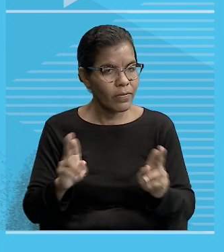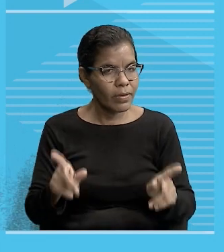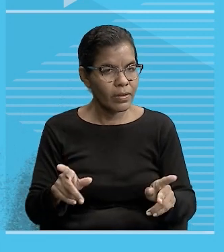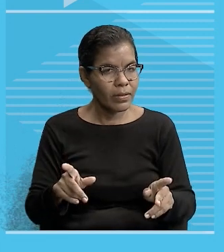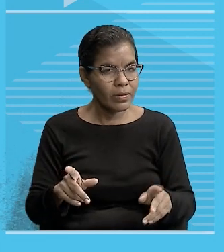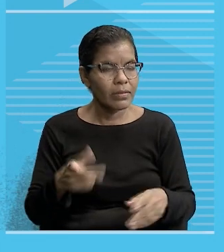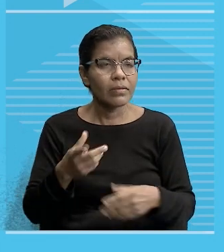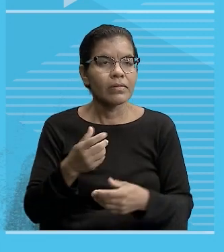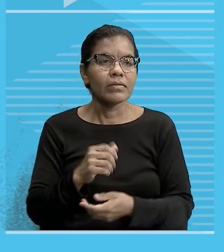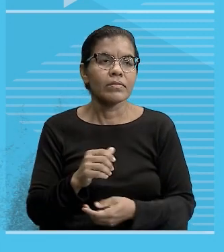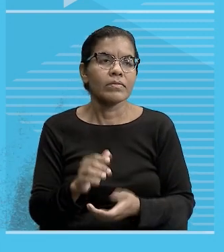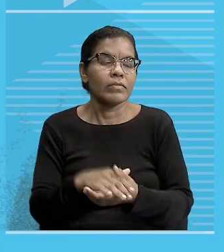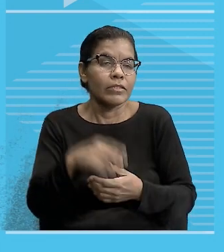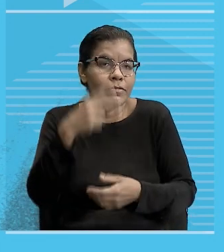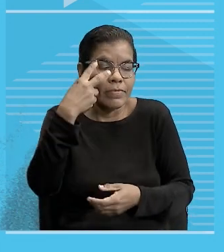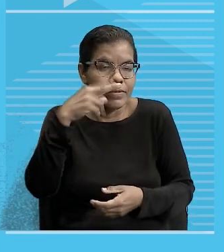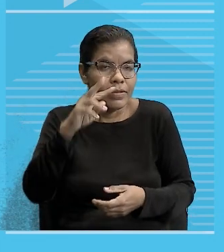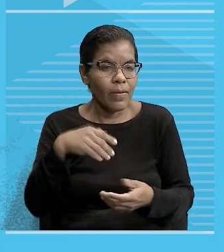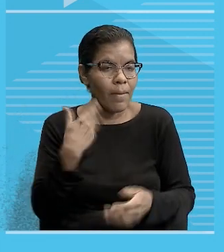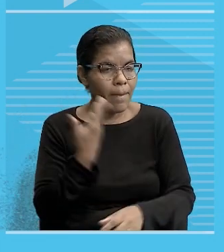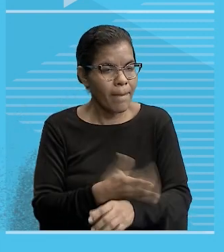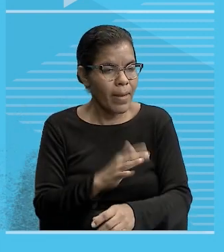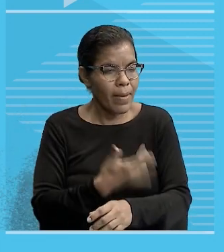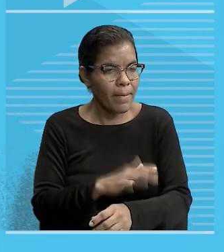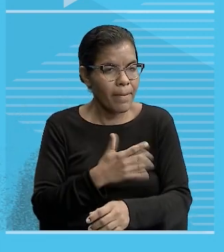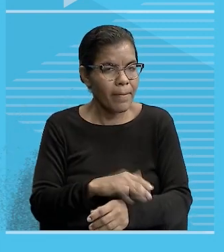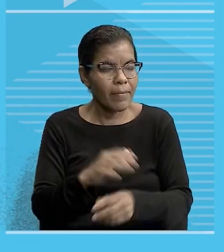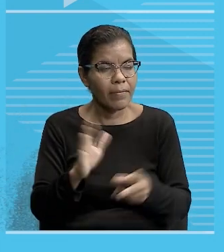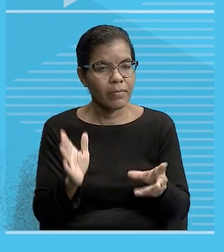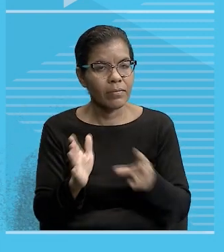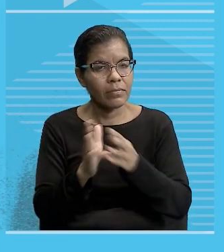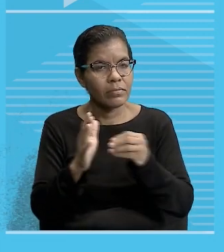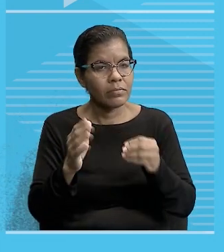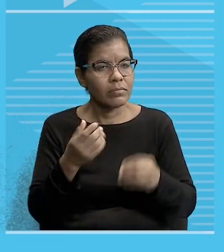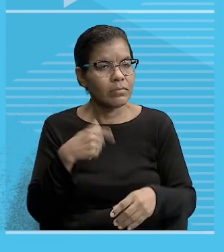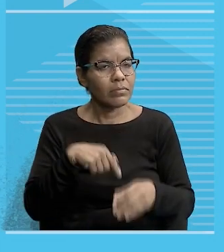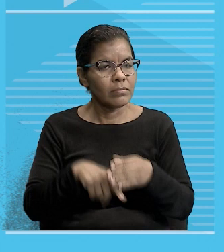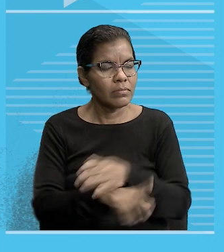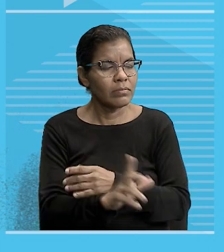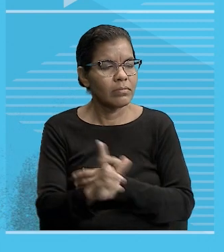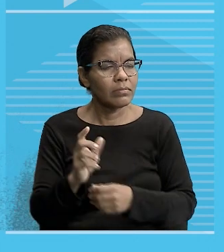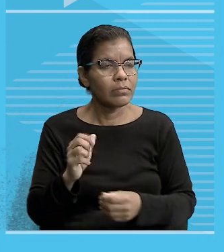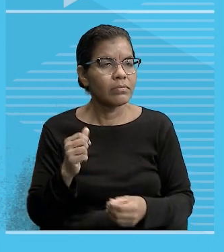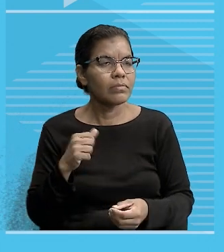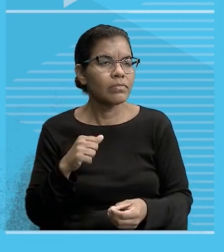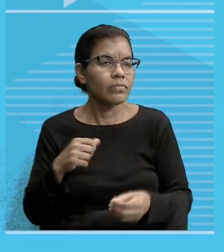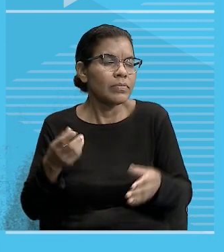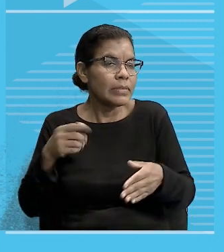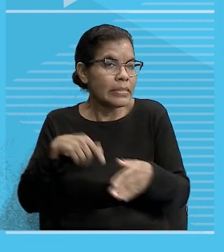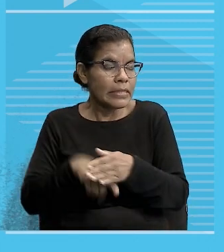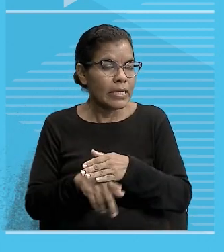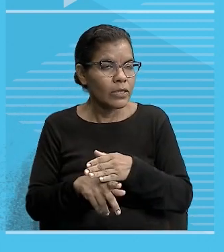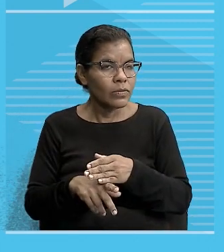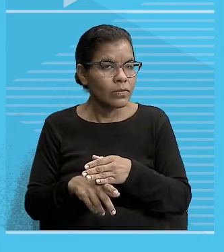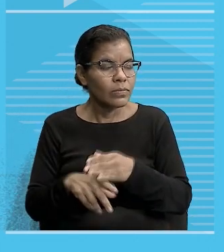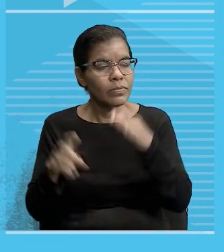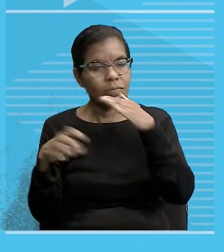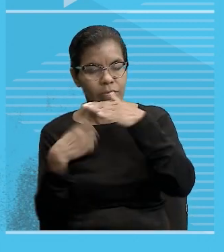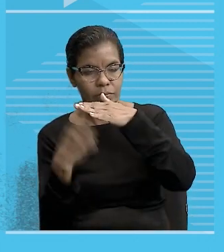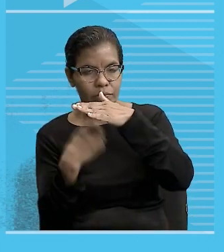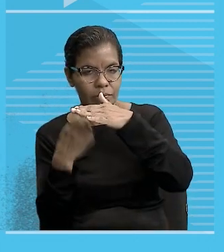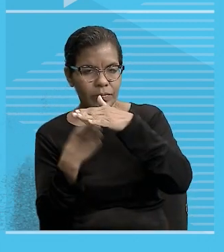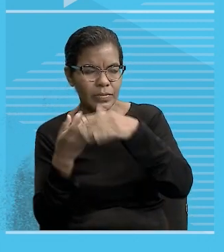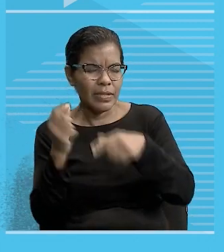isso para vocês tem uma visão prática do assunto Cara perguntou dentro da empresa